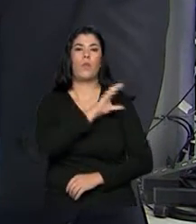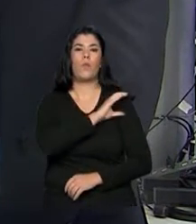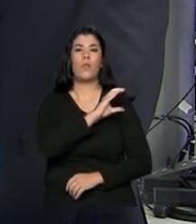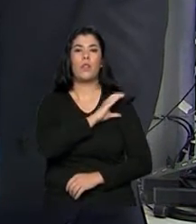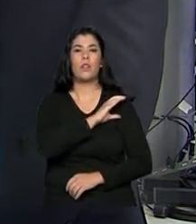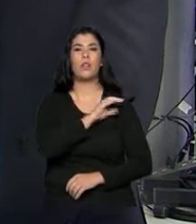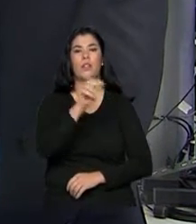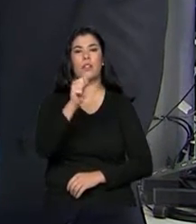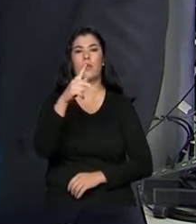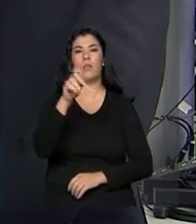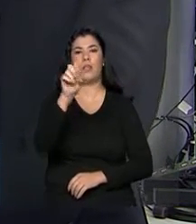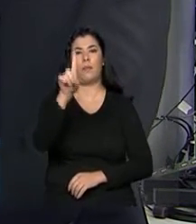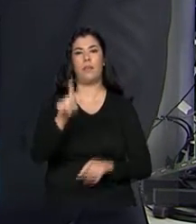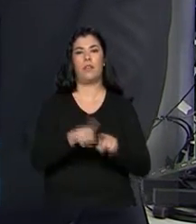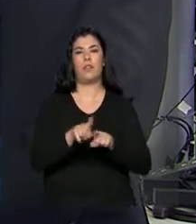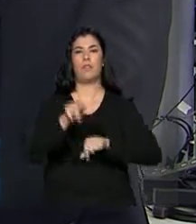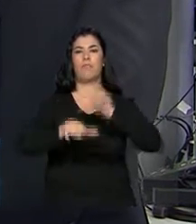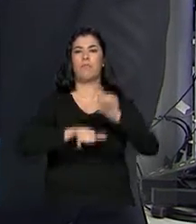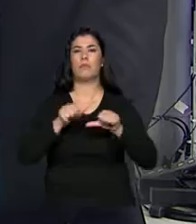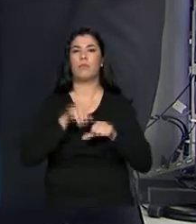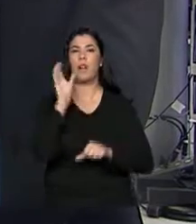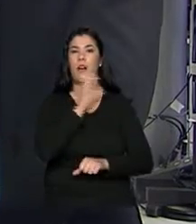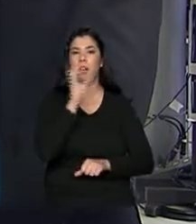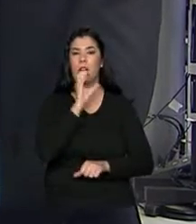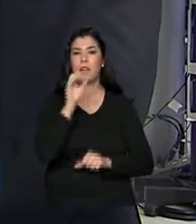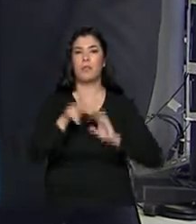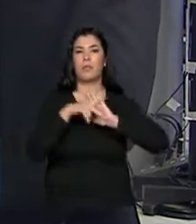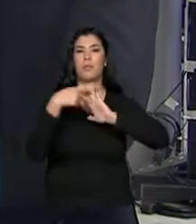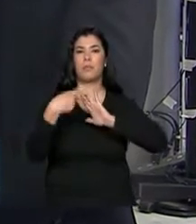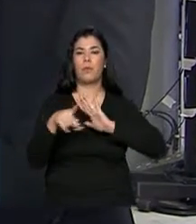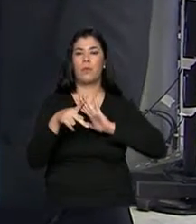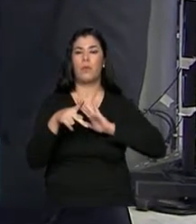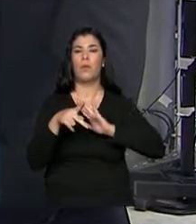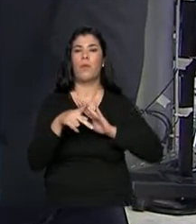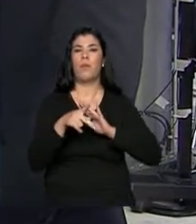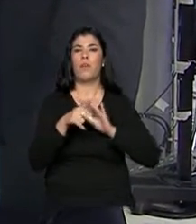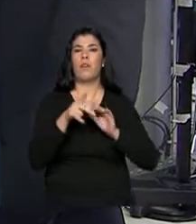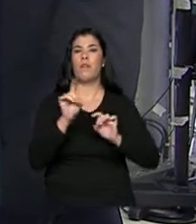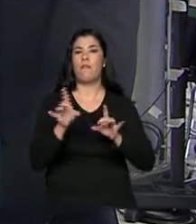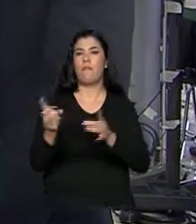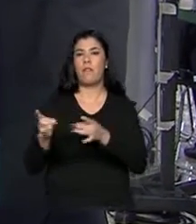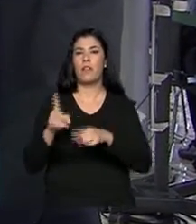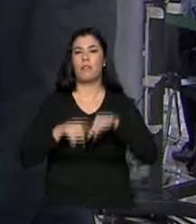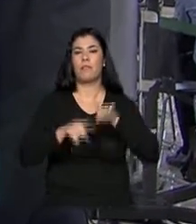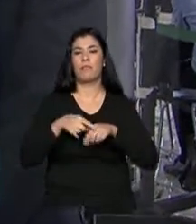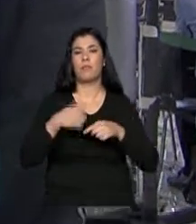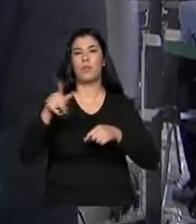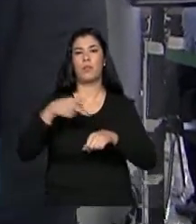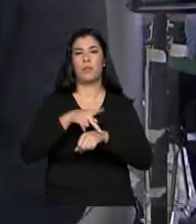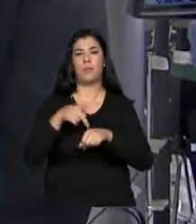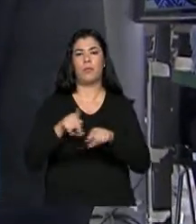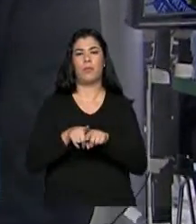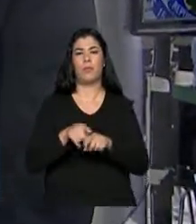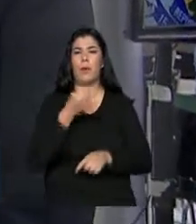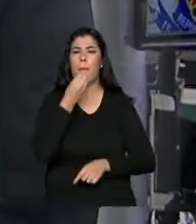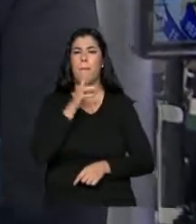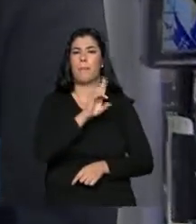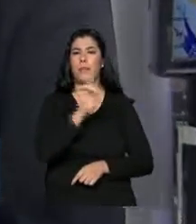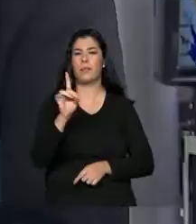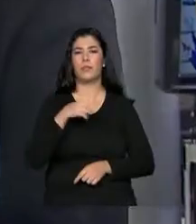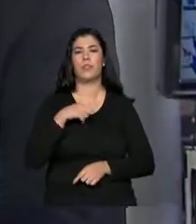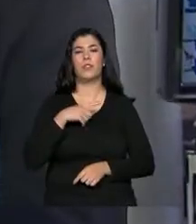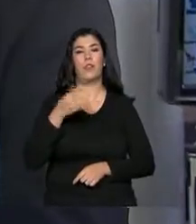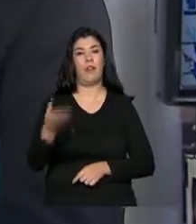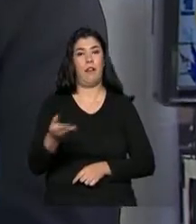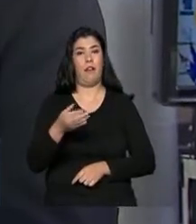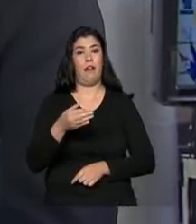agência nesse sentido de tornar mais ágil as exportações no país? Bom dia. Entre outras ações, a